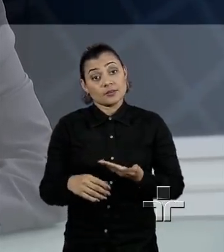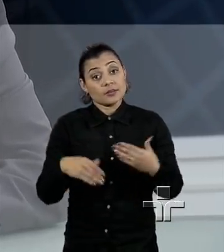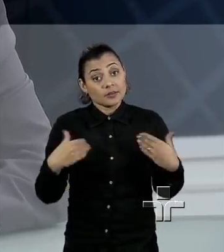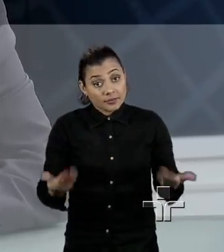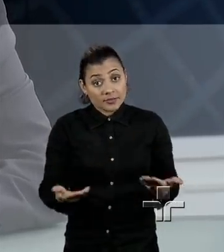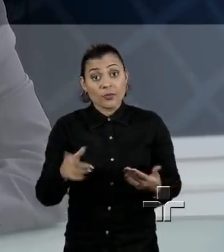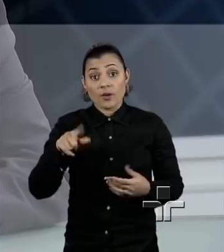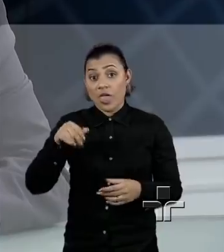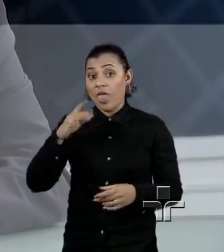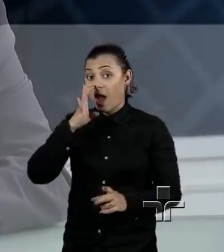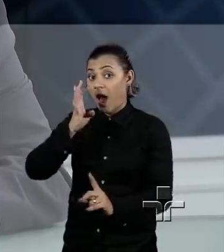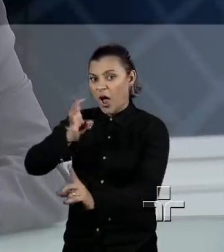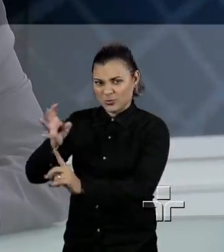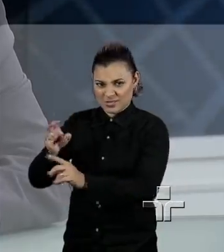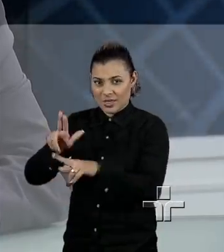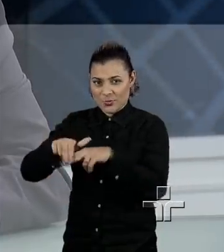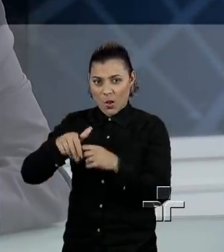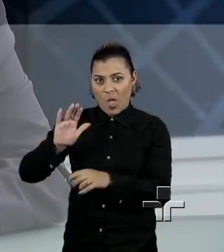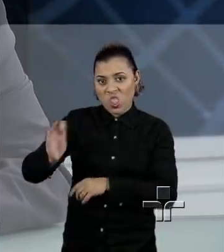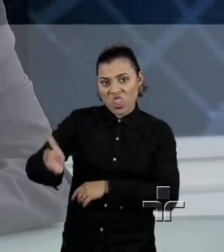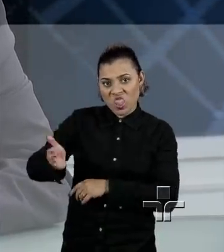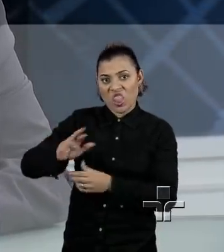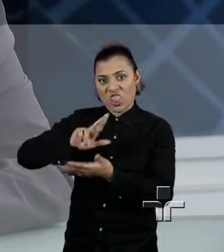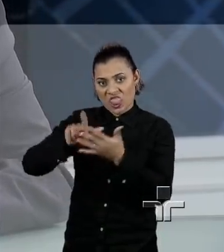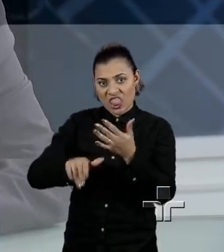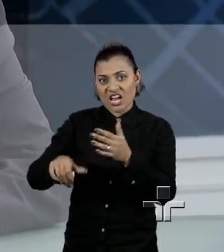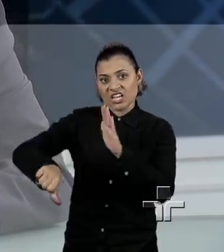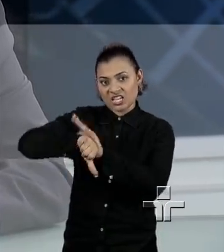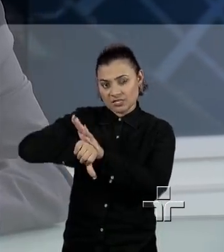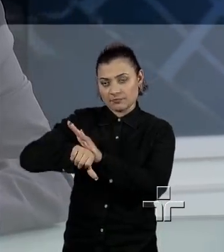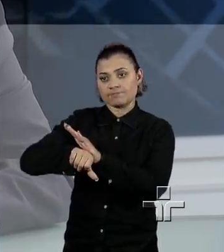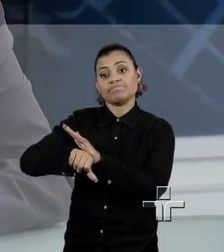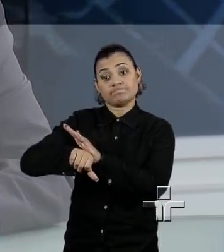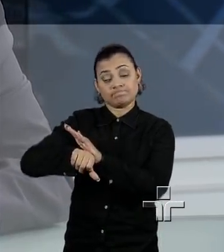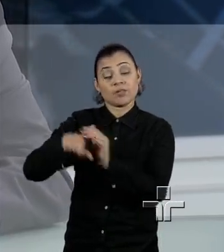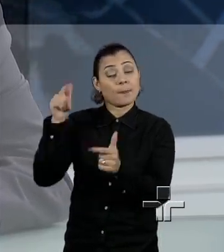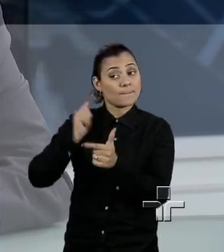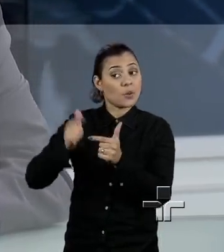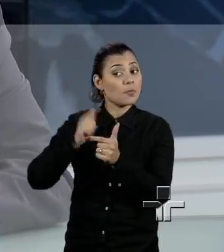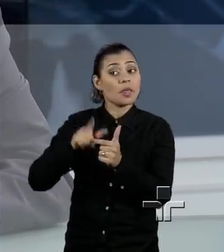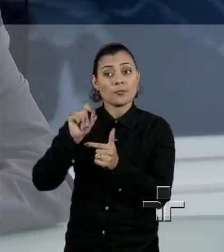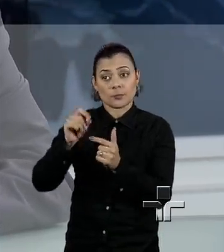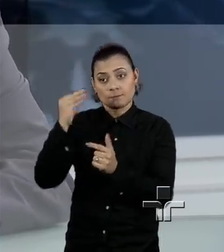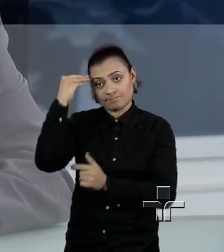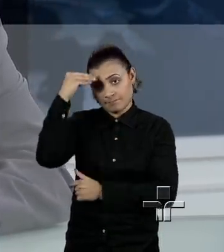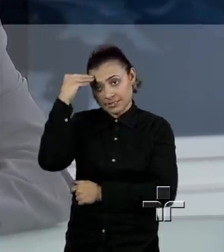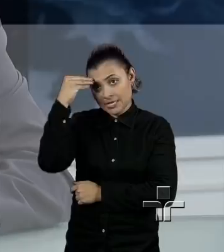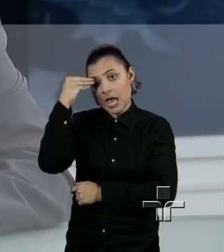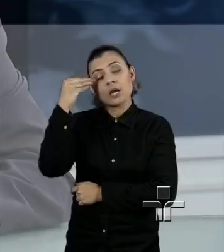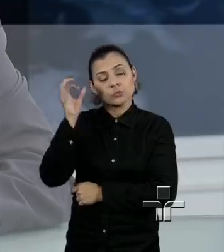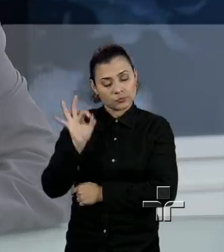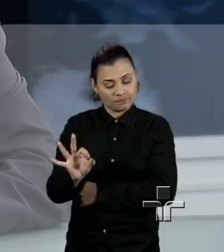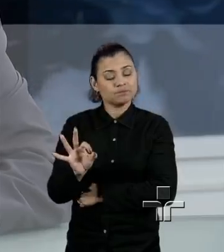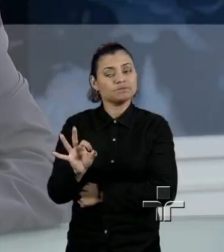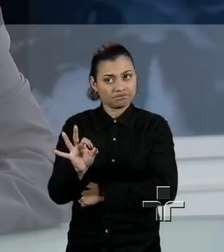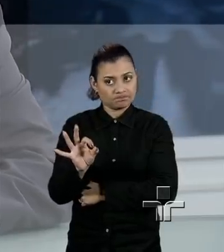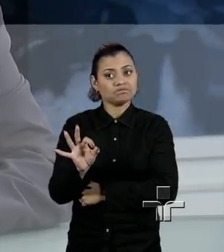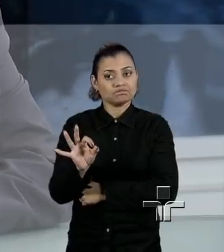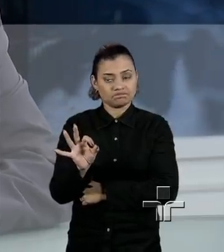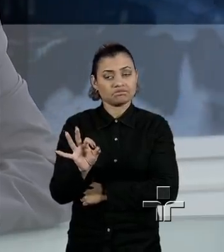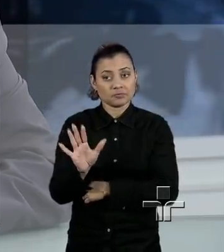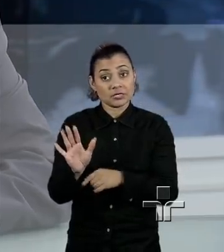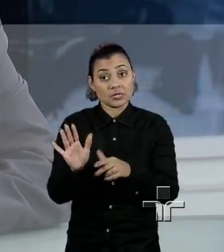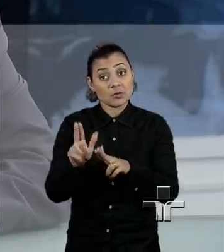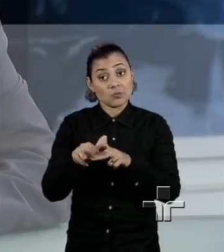esses criminosos sexuais, elas estão associadas a problemas psiquiátricos, muitas vezes disso, né?